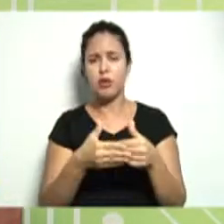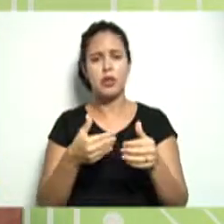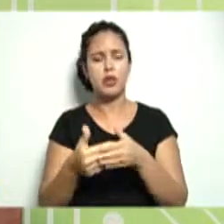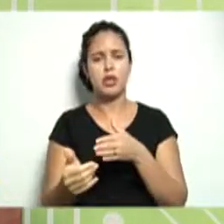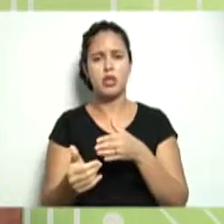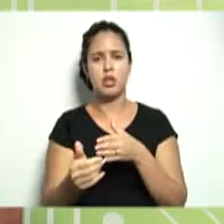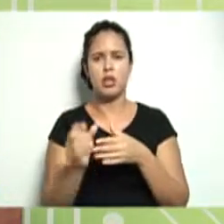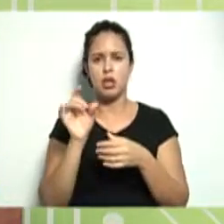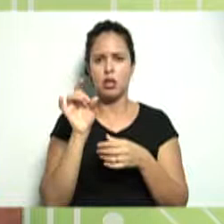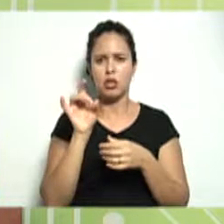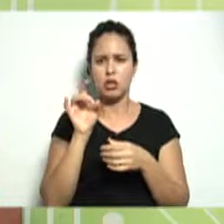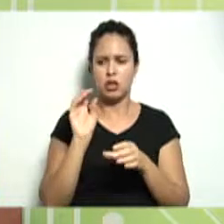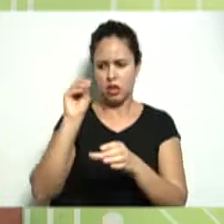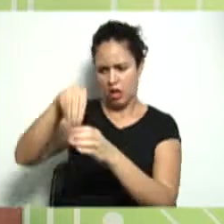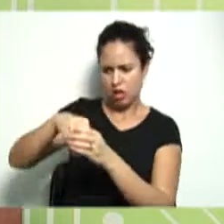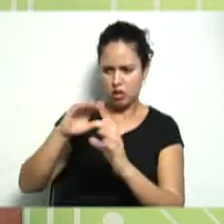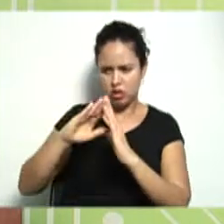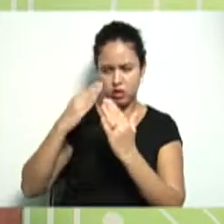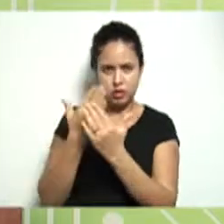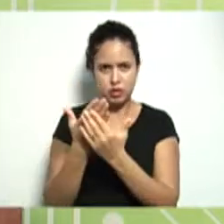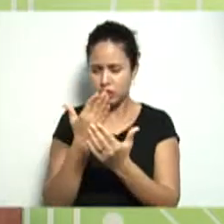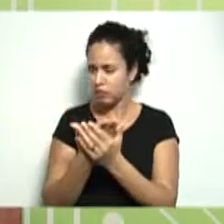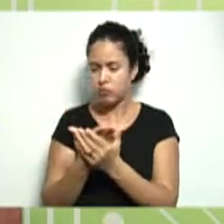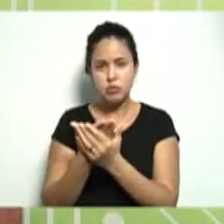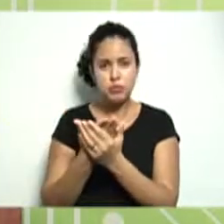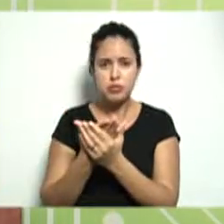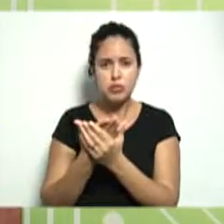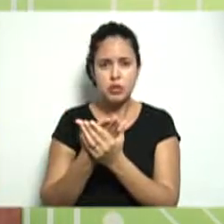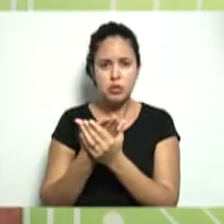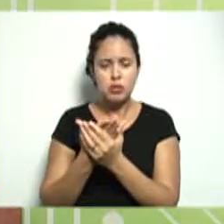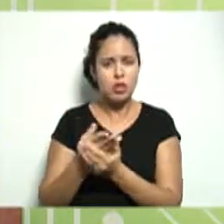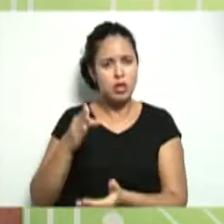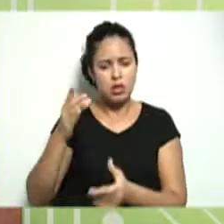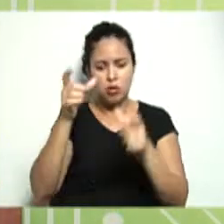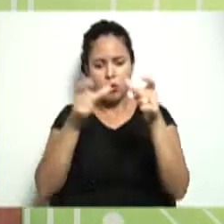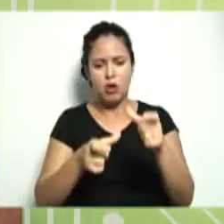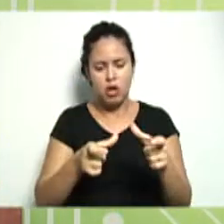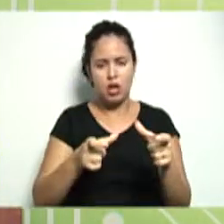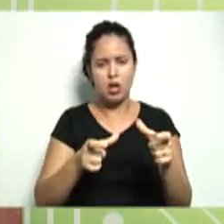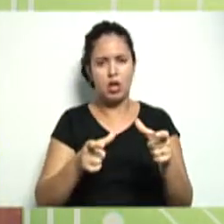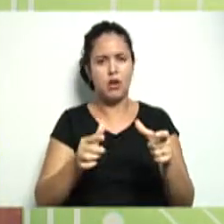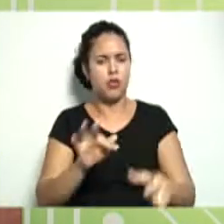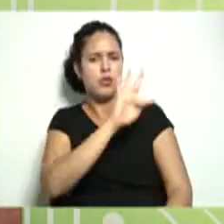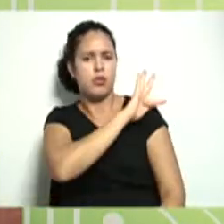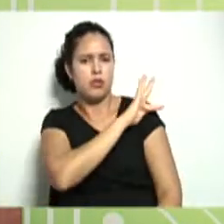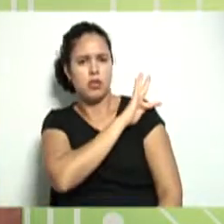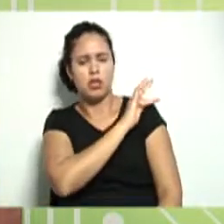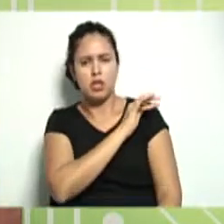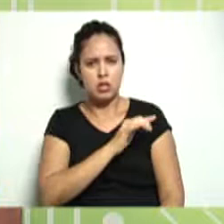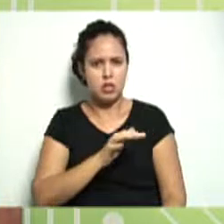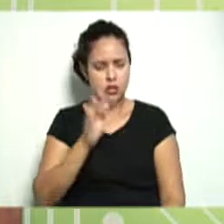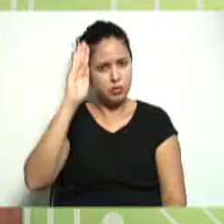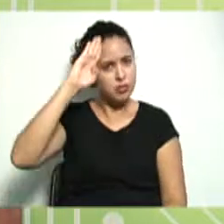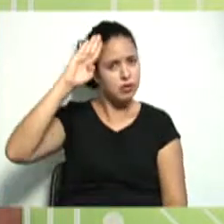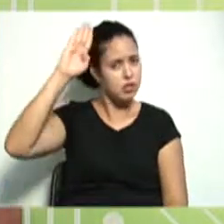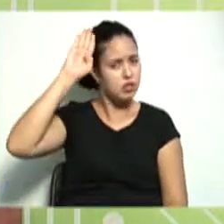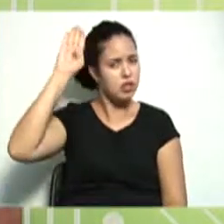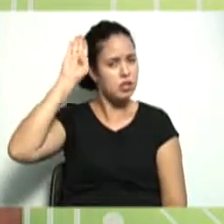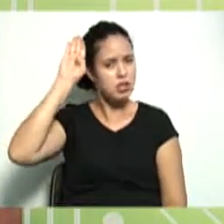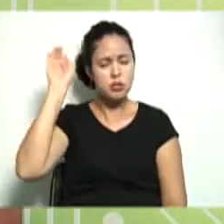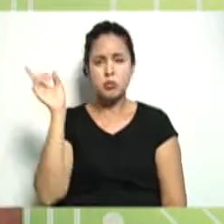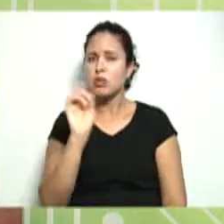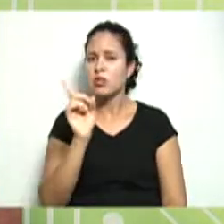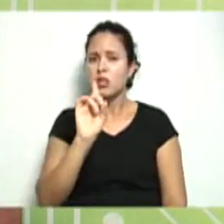num ambiente escolar, no ambiente acadêmico, porque isso é importante, é uma característica